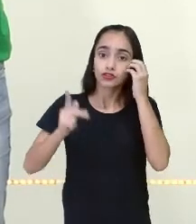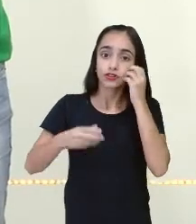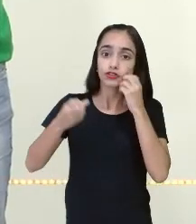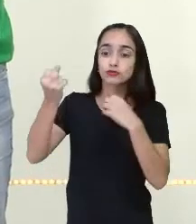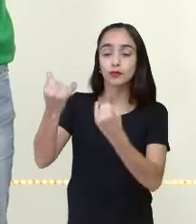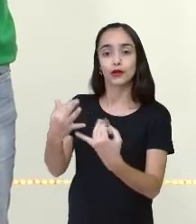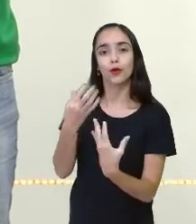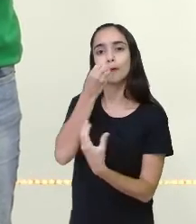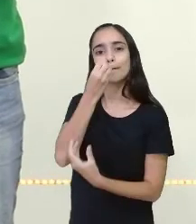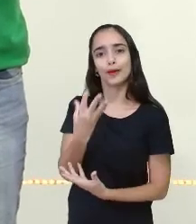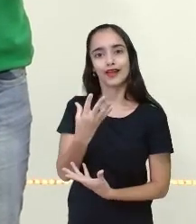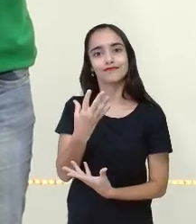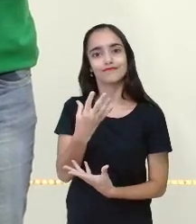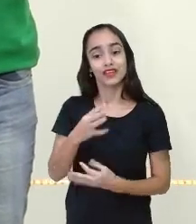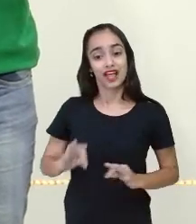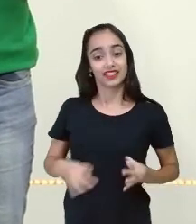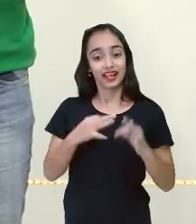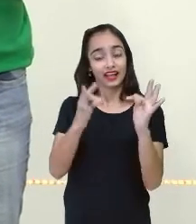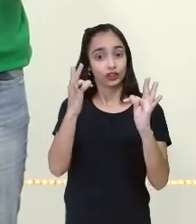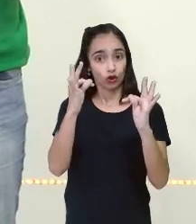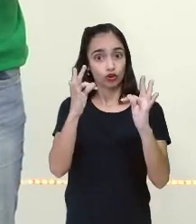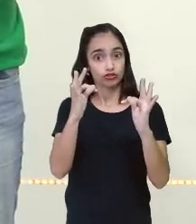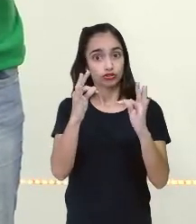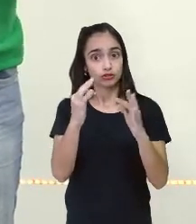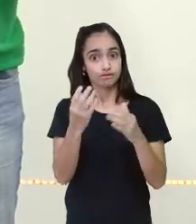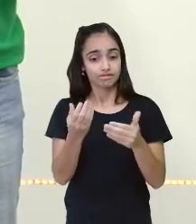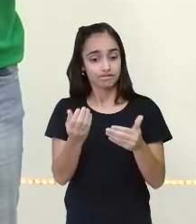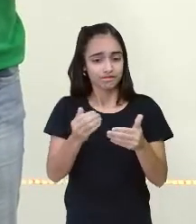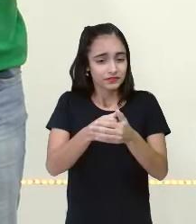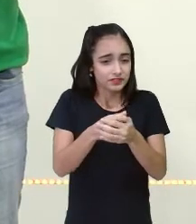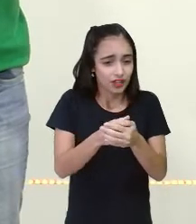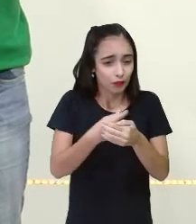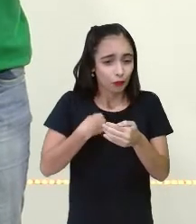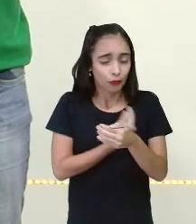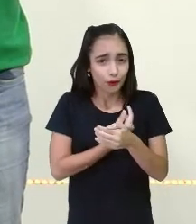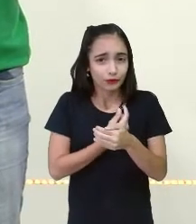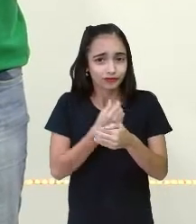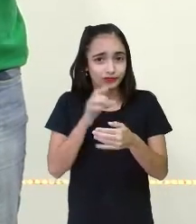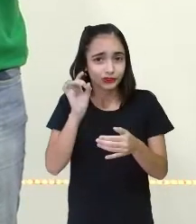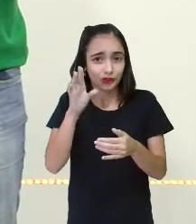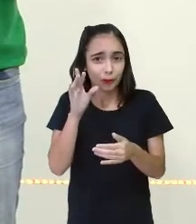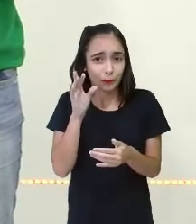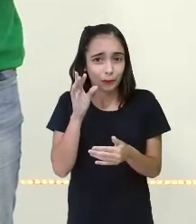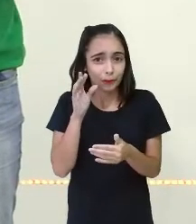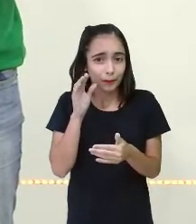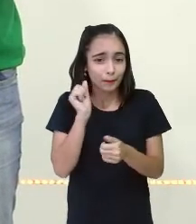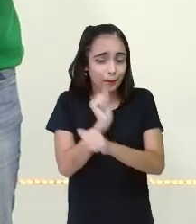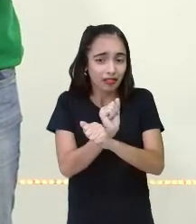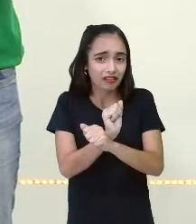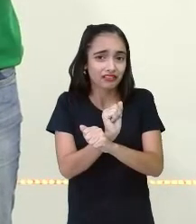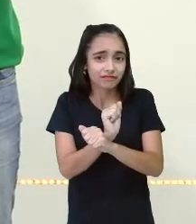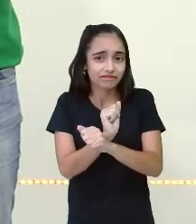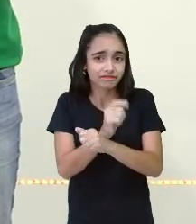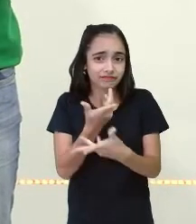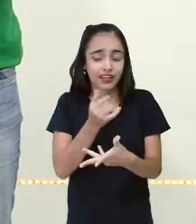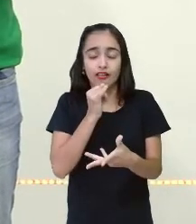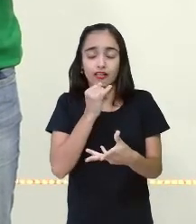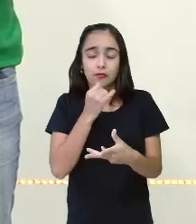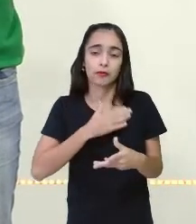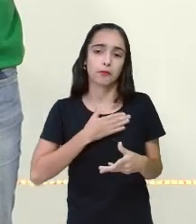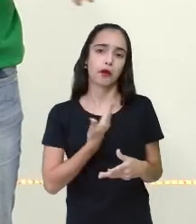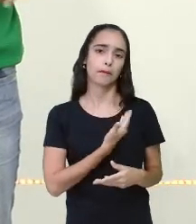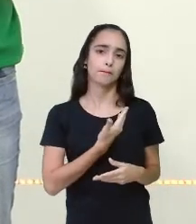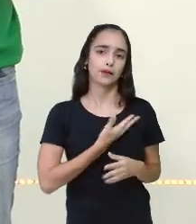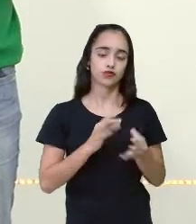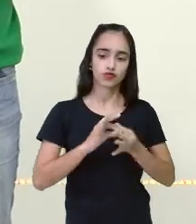gente preso. Então, a gente quer conversar com um amigo que está lá na casa dele, longe, e eu esqueço, às vezes, das